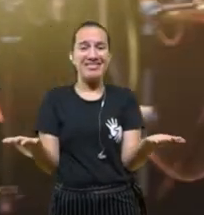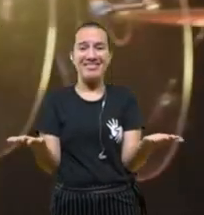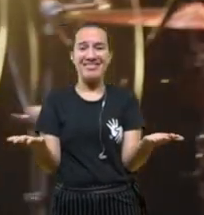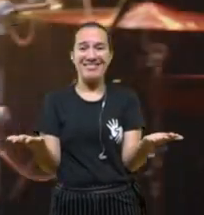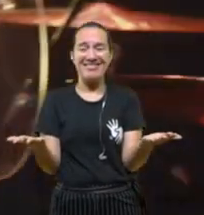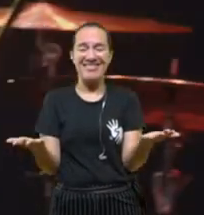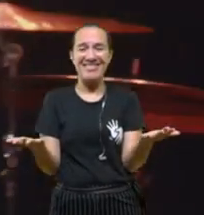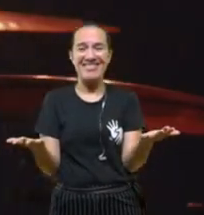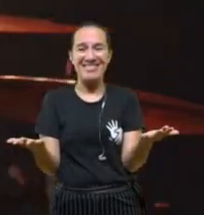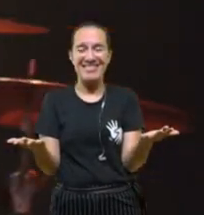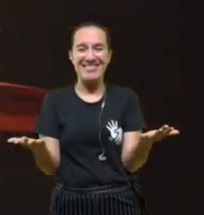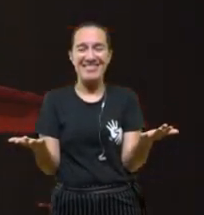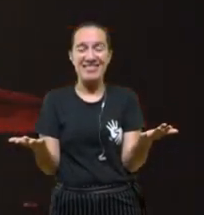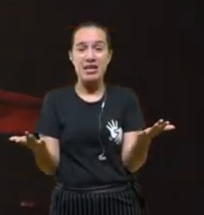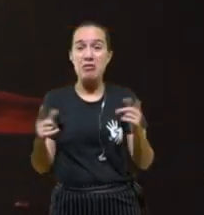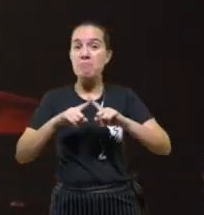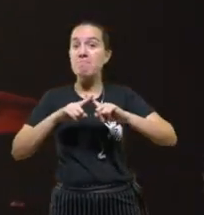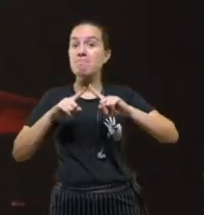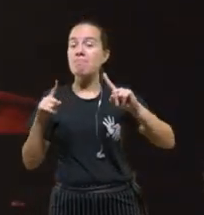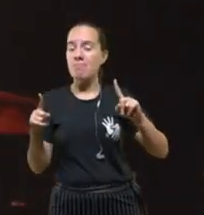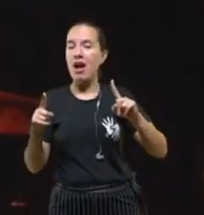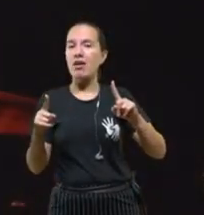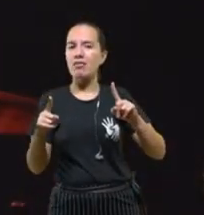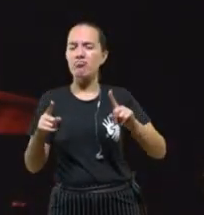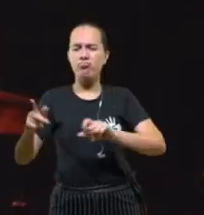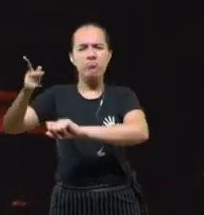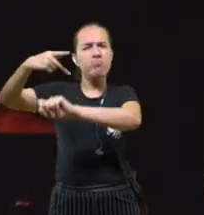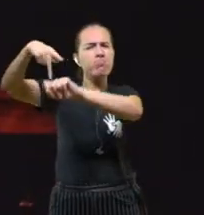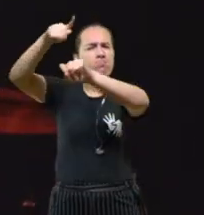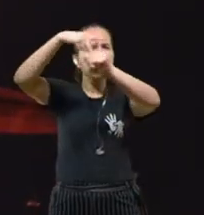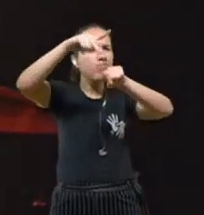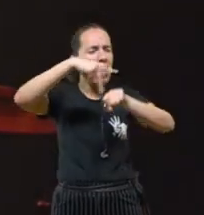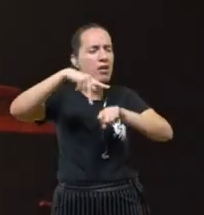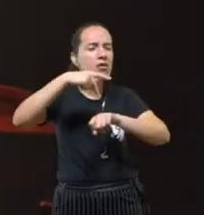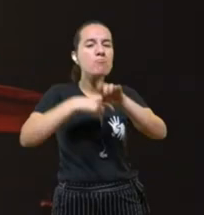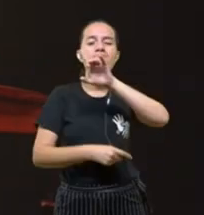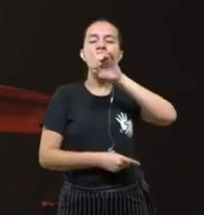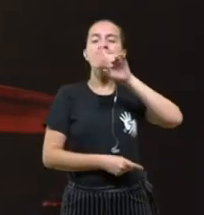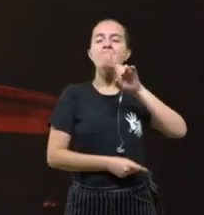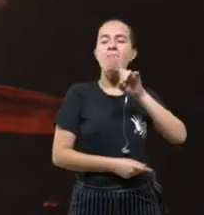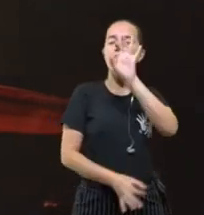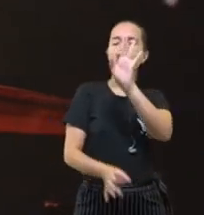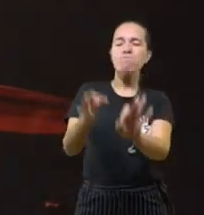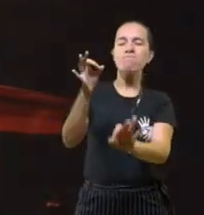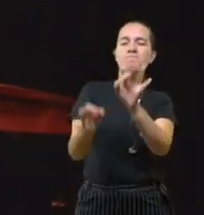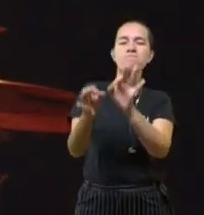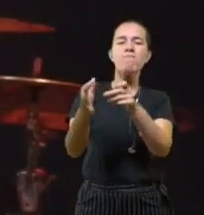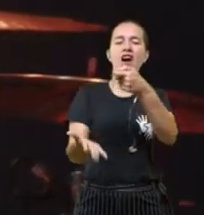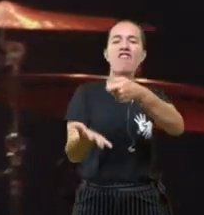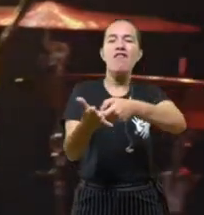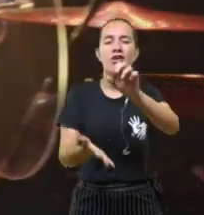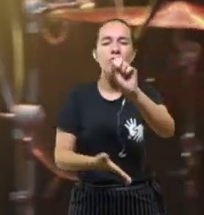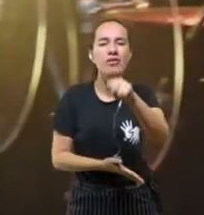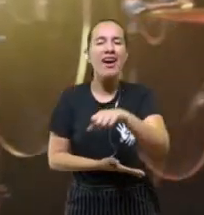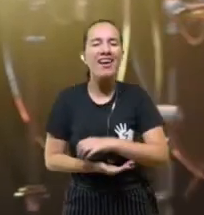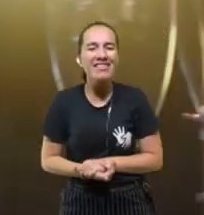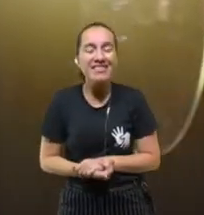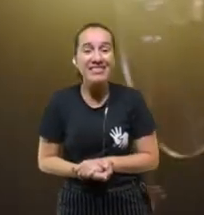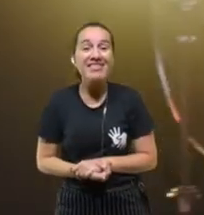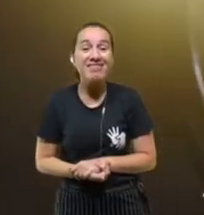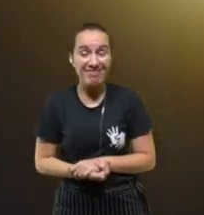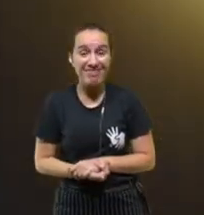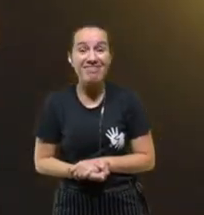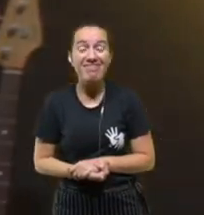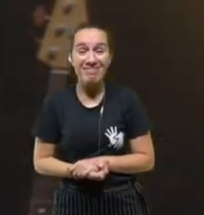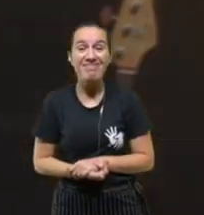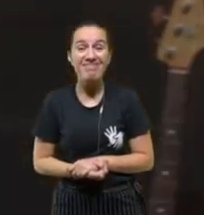mas Ele vai julgar as nações. Ele vai trazer, Ele vai até